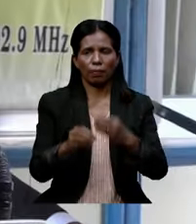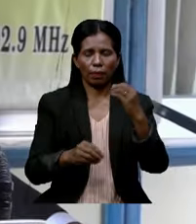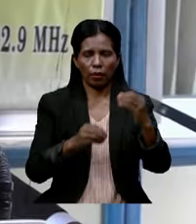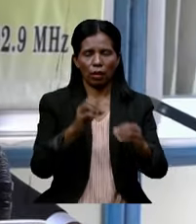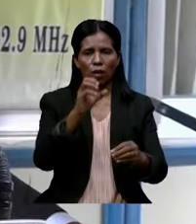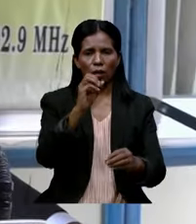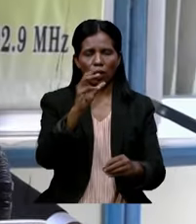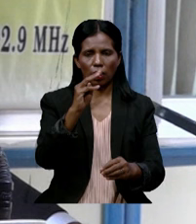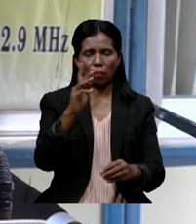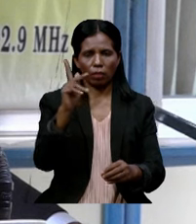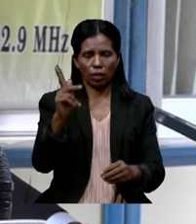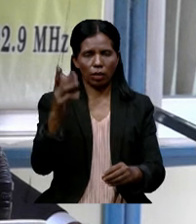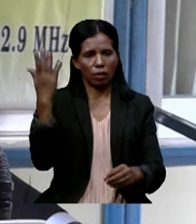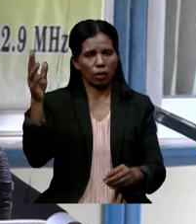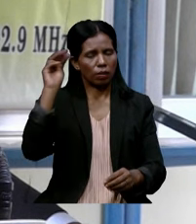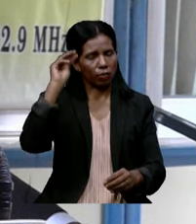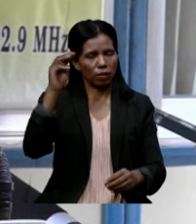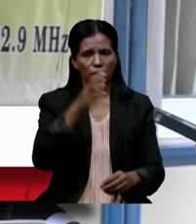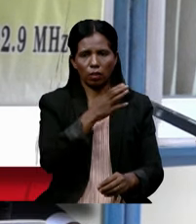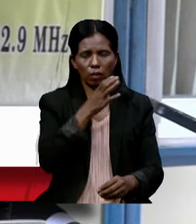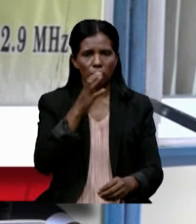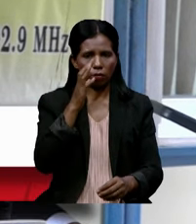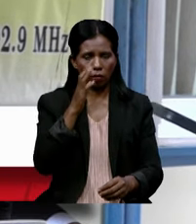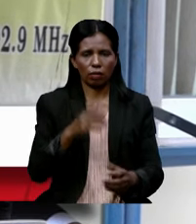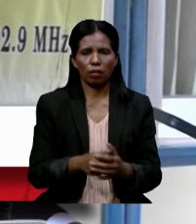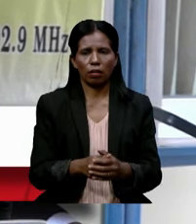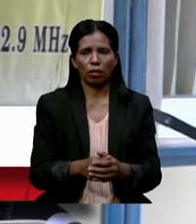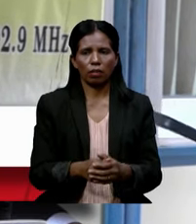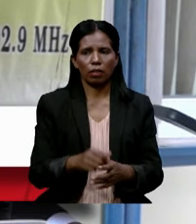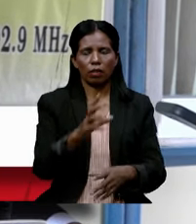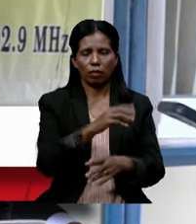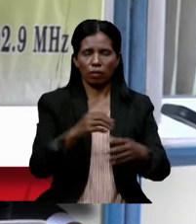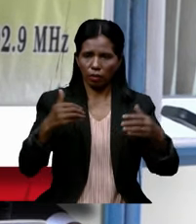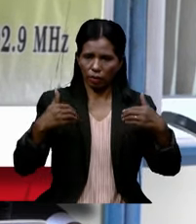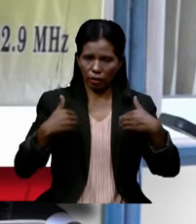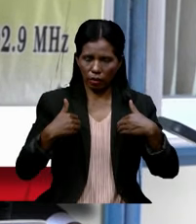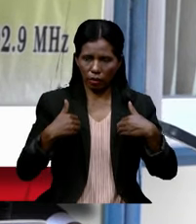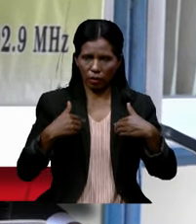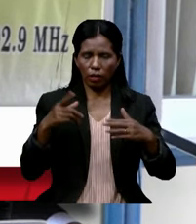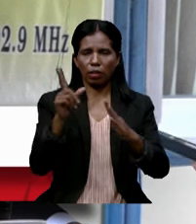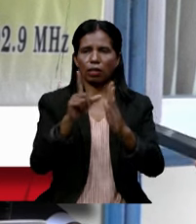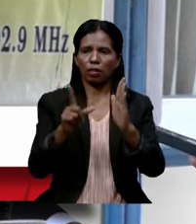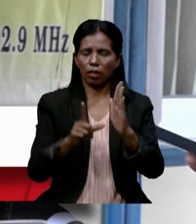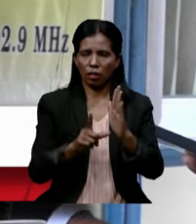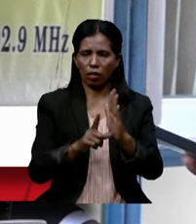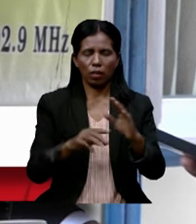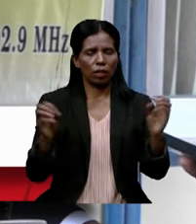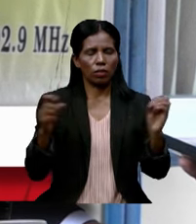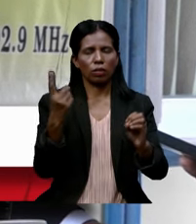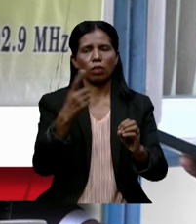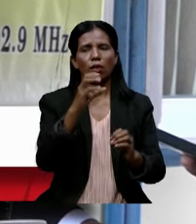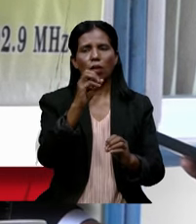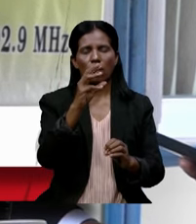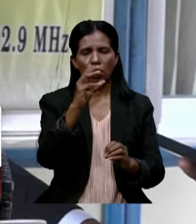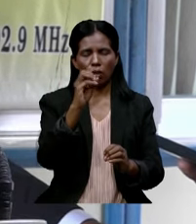né, e o Ministério da Agricultura mons ia doni lei, lá os de OMK mas